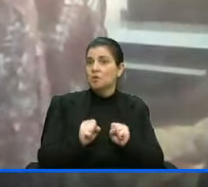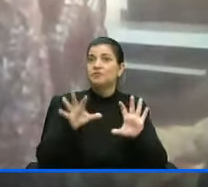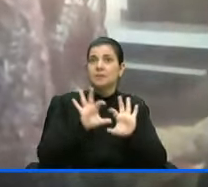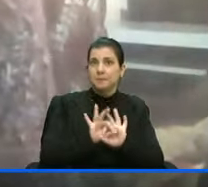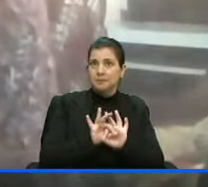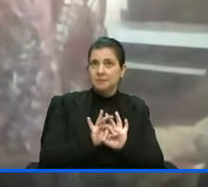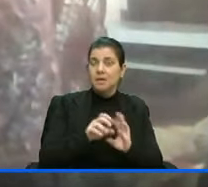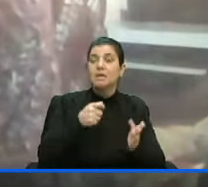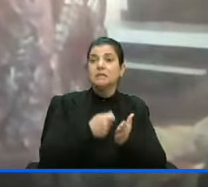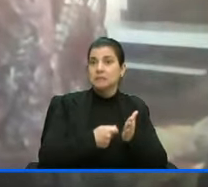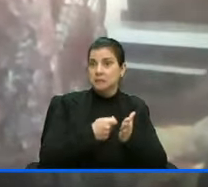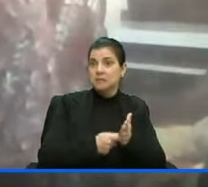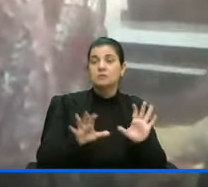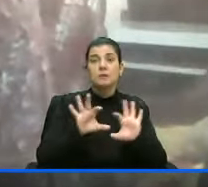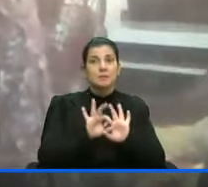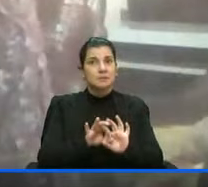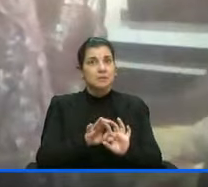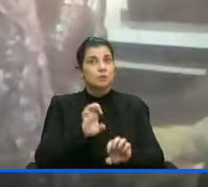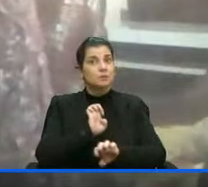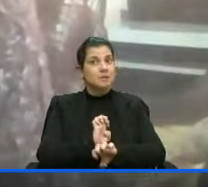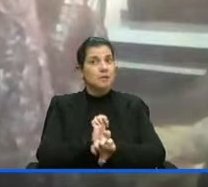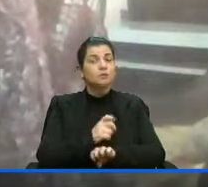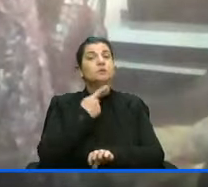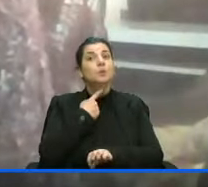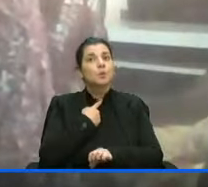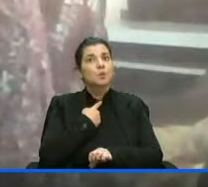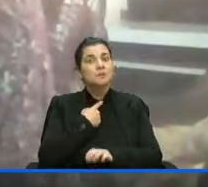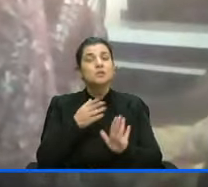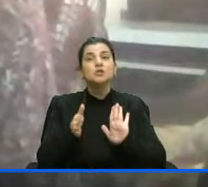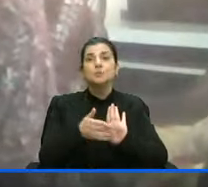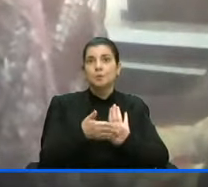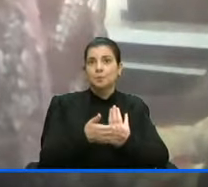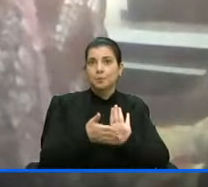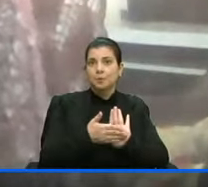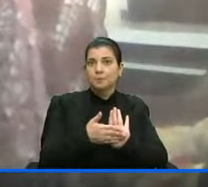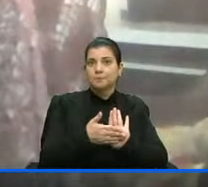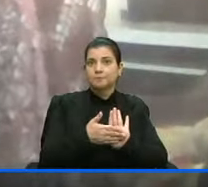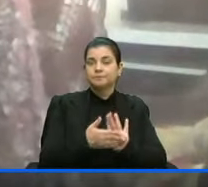insisto com a parceria com o Estado. Então, eu gostaria de propor...